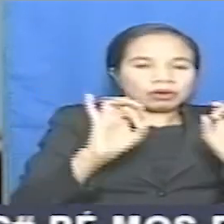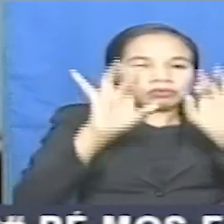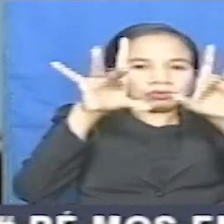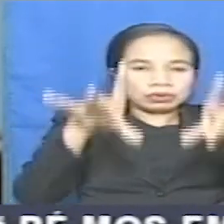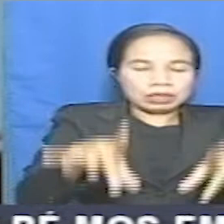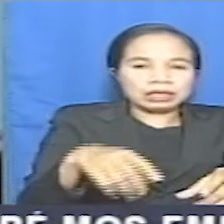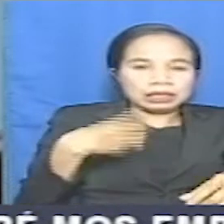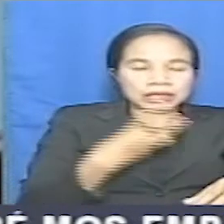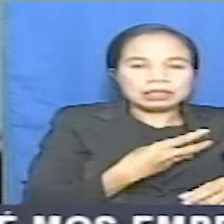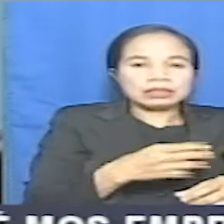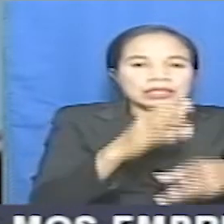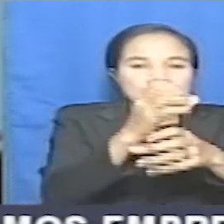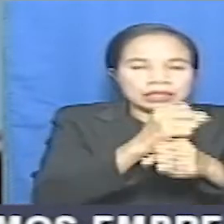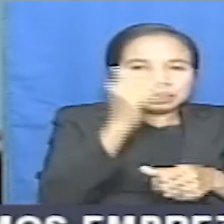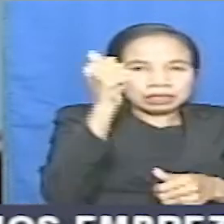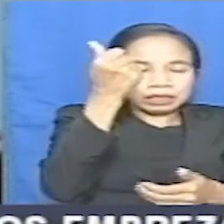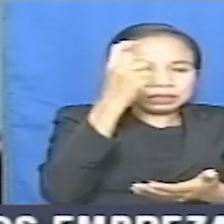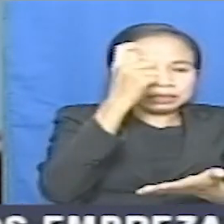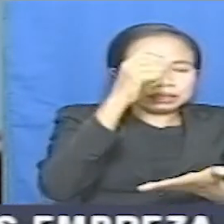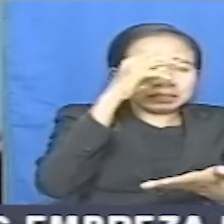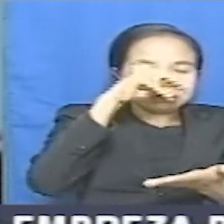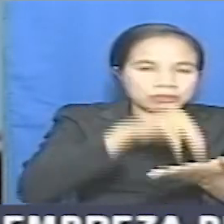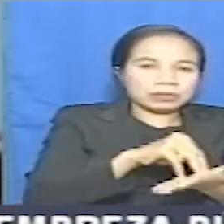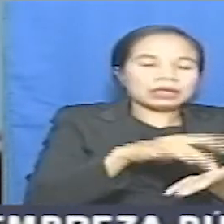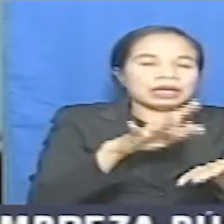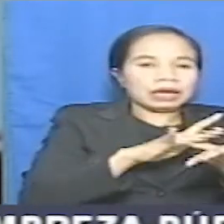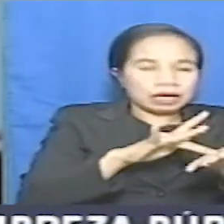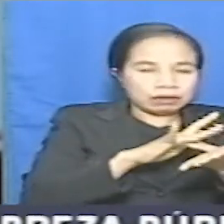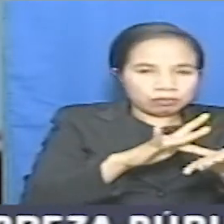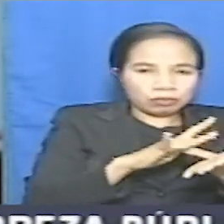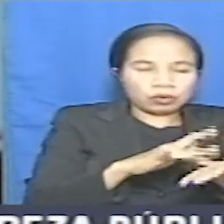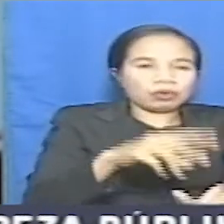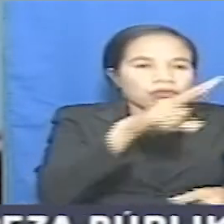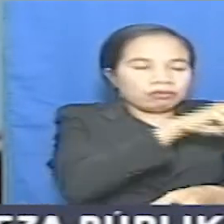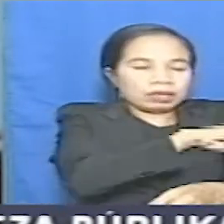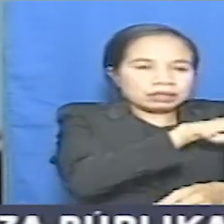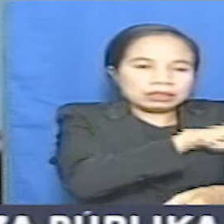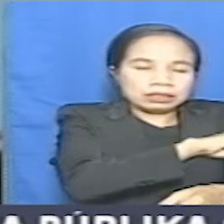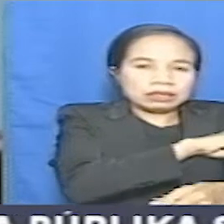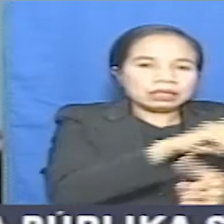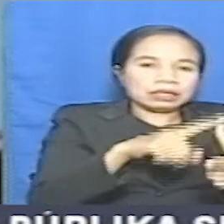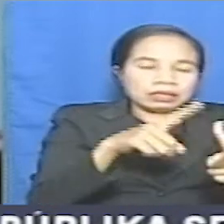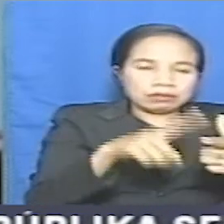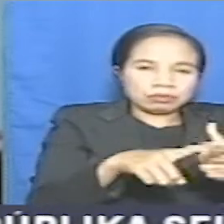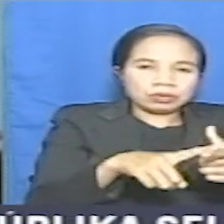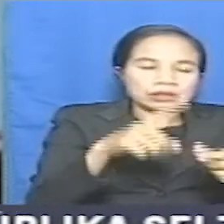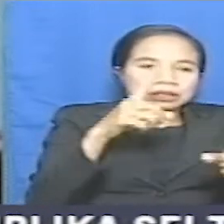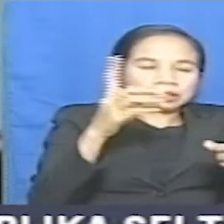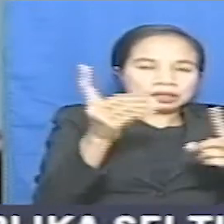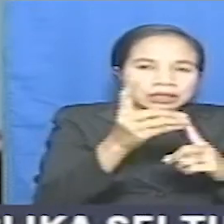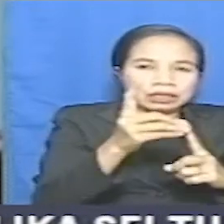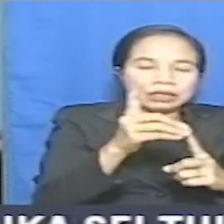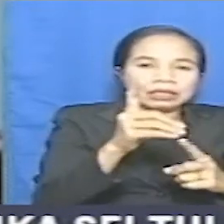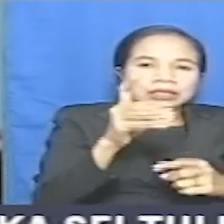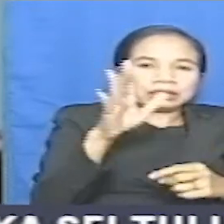Avante se retam 10 mil doses se vacina. Depois de dia 5, dia 19,